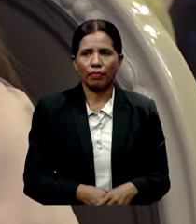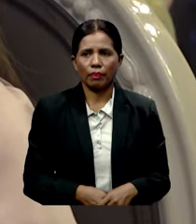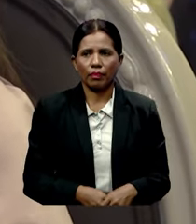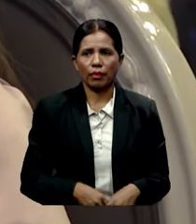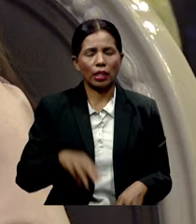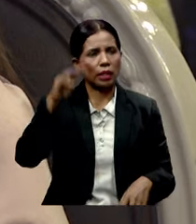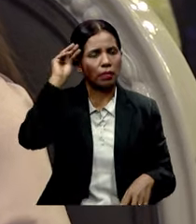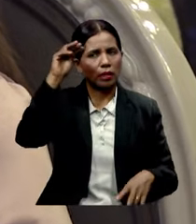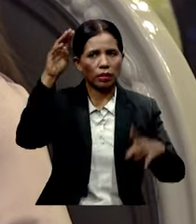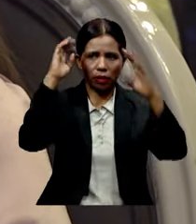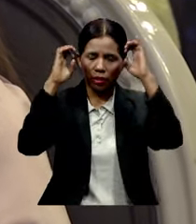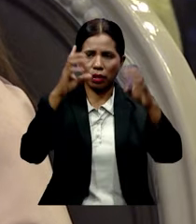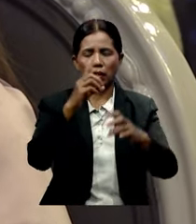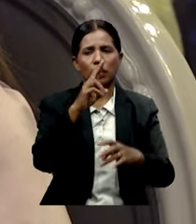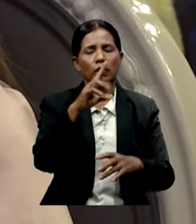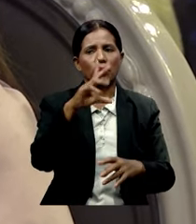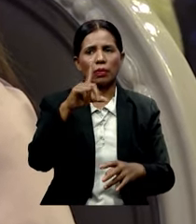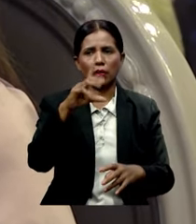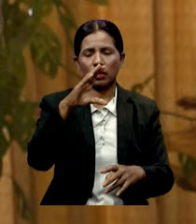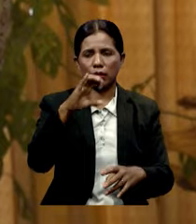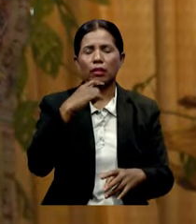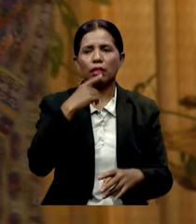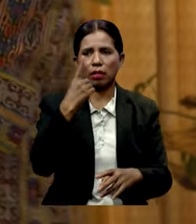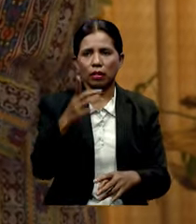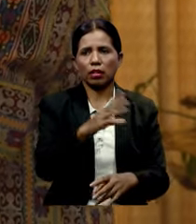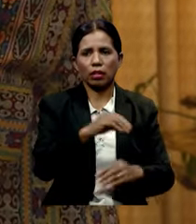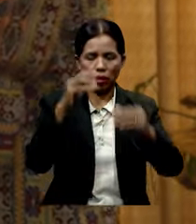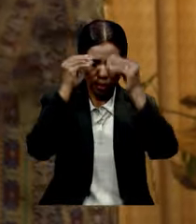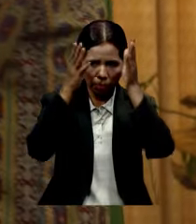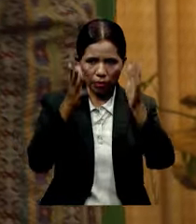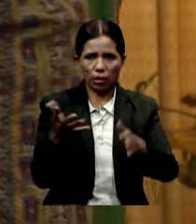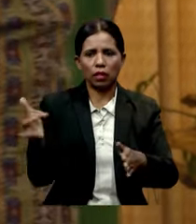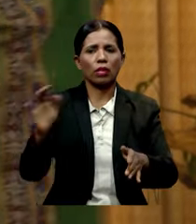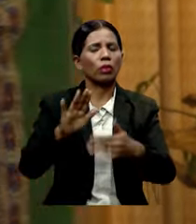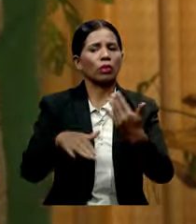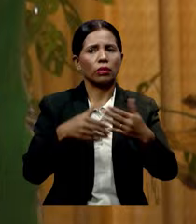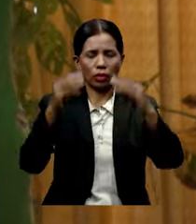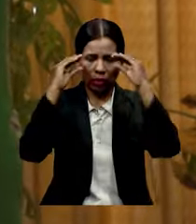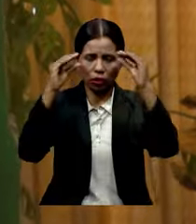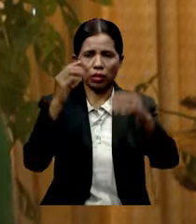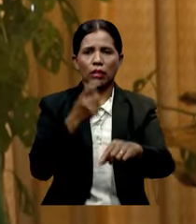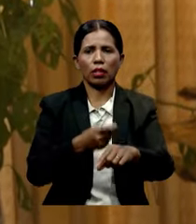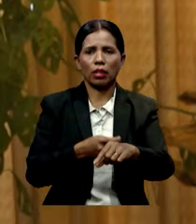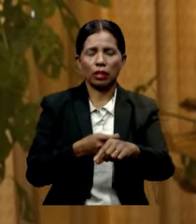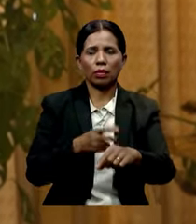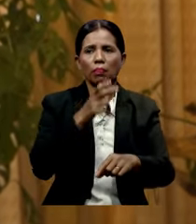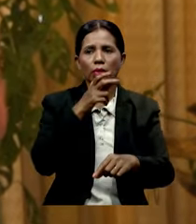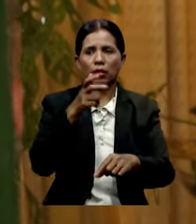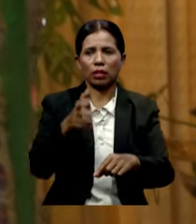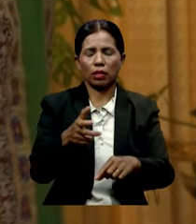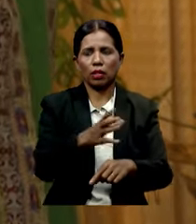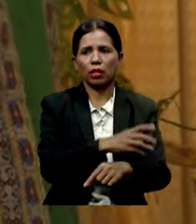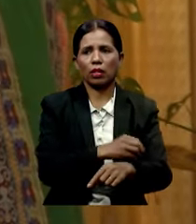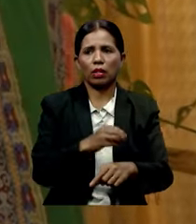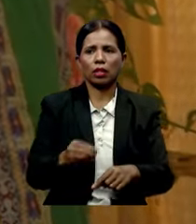Ministra da Educação, Dulce de Jesus Soares Atete, professor Sirané, maioria Hanorin desde ocupação português, tempo